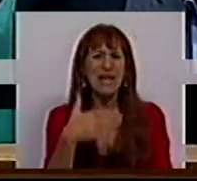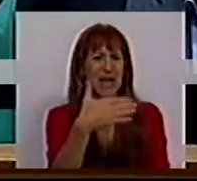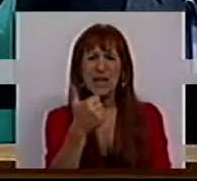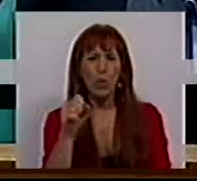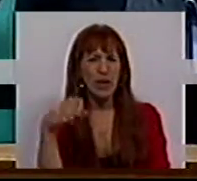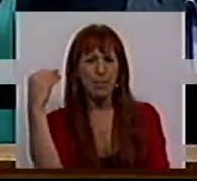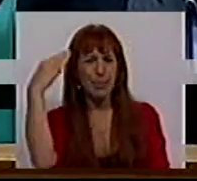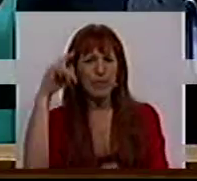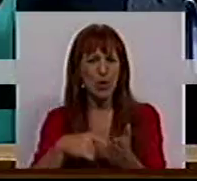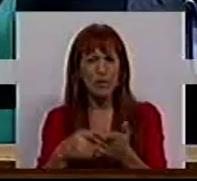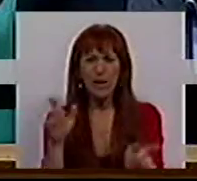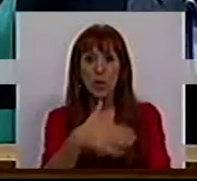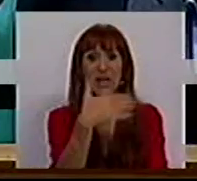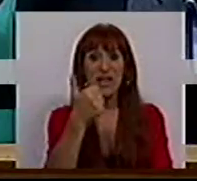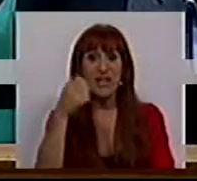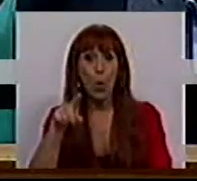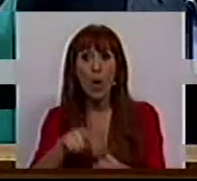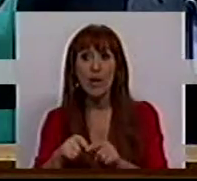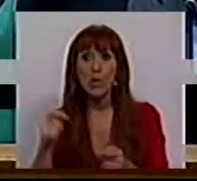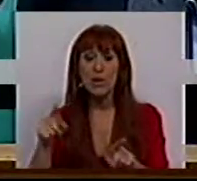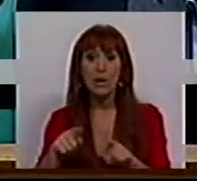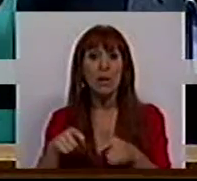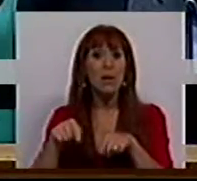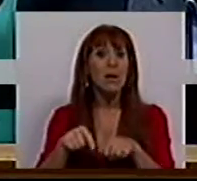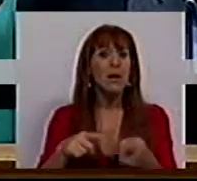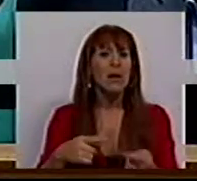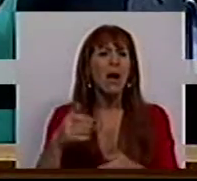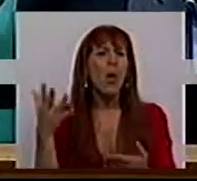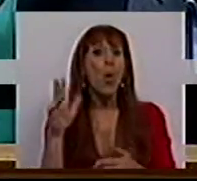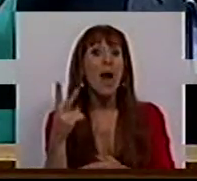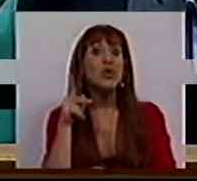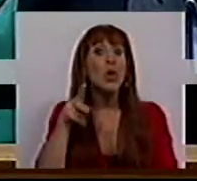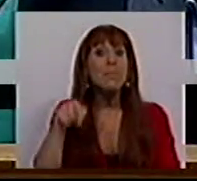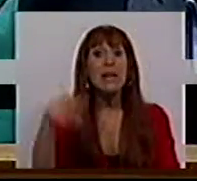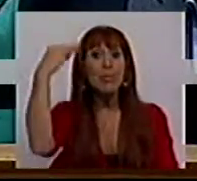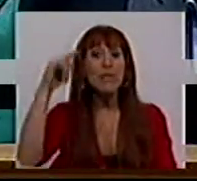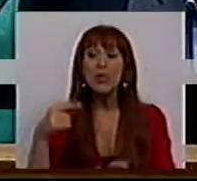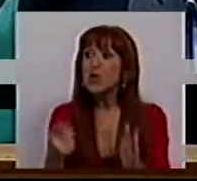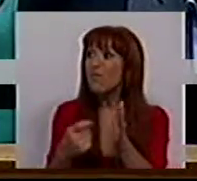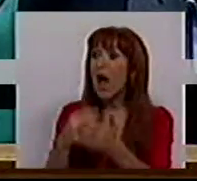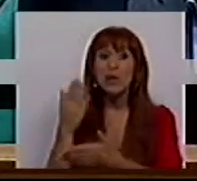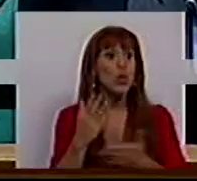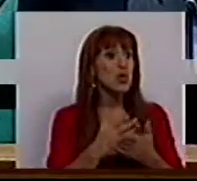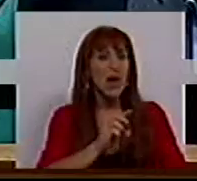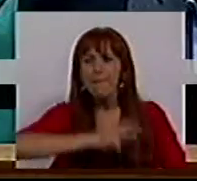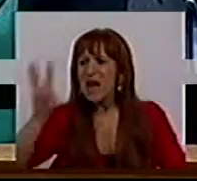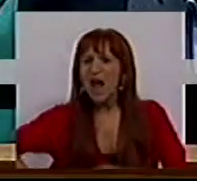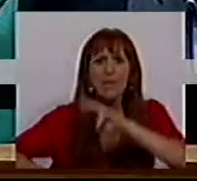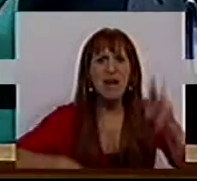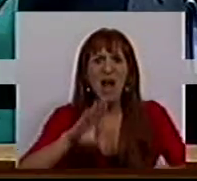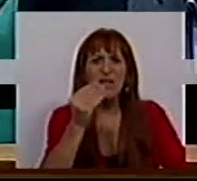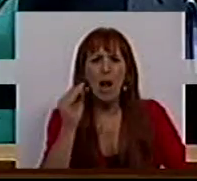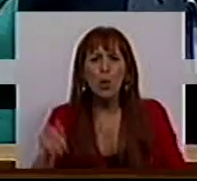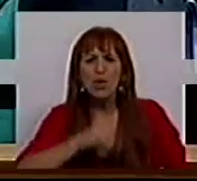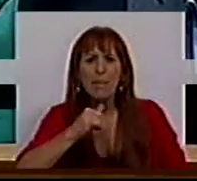150 professores. 150 foram os erros na colocação. Faltam quase 2.000 professores nas escolas. Há milhares e milhares